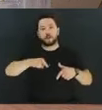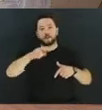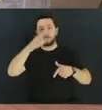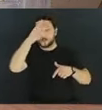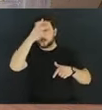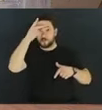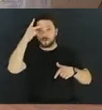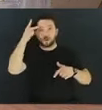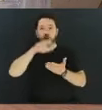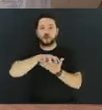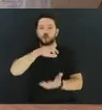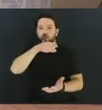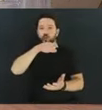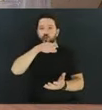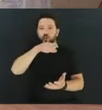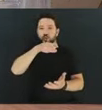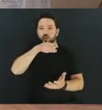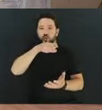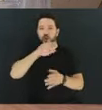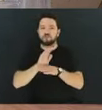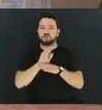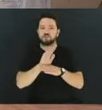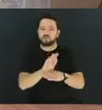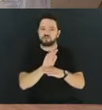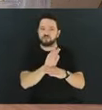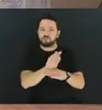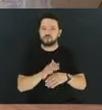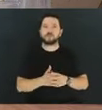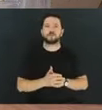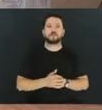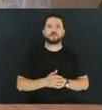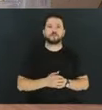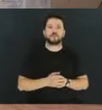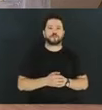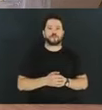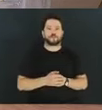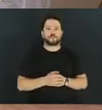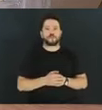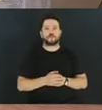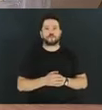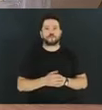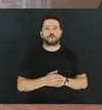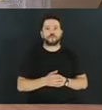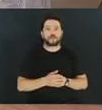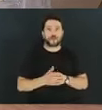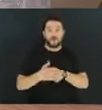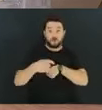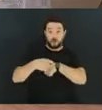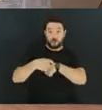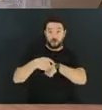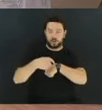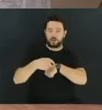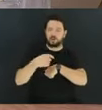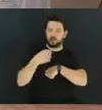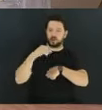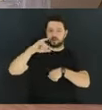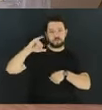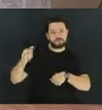idade. E eu diria que esse momento é muito oportuno para que elas viessem